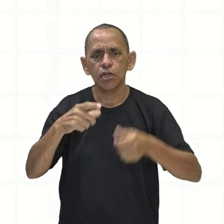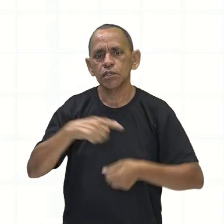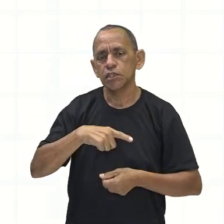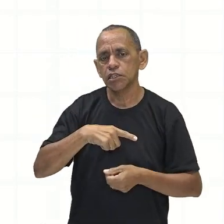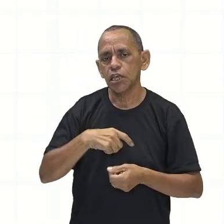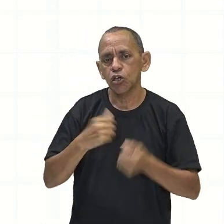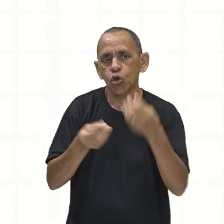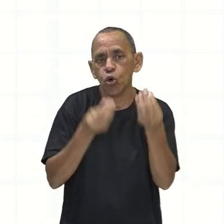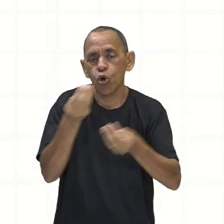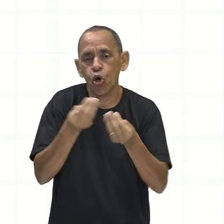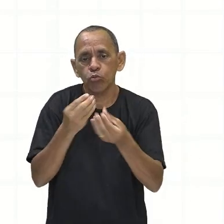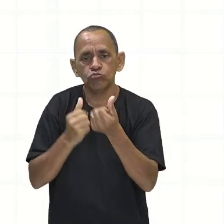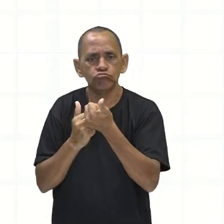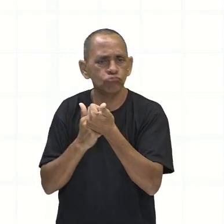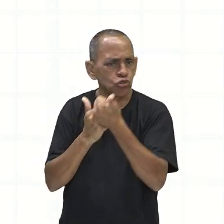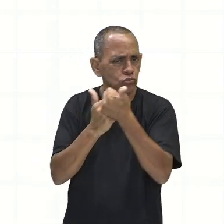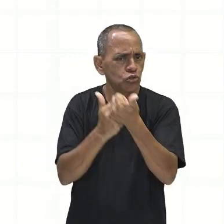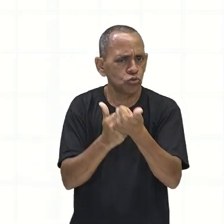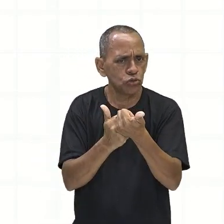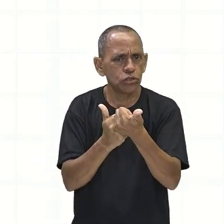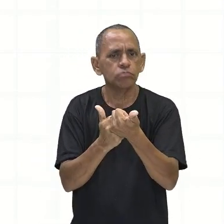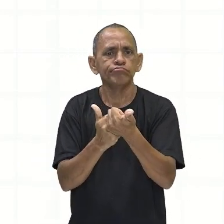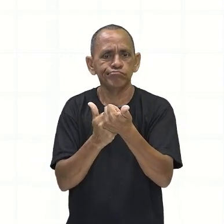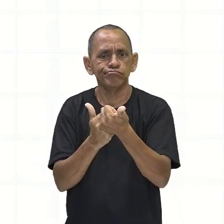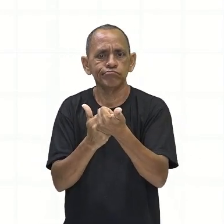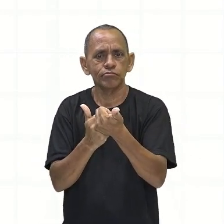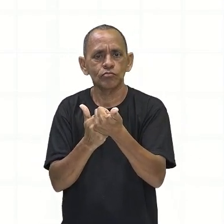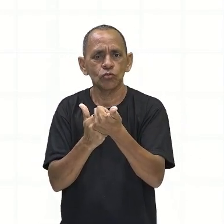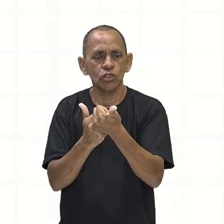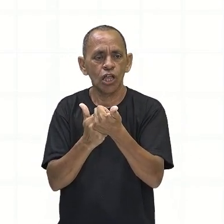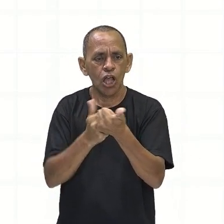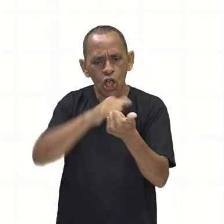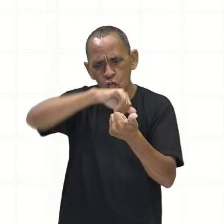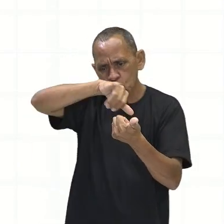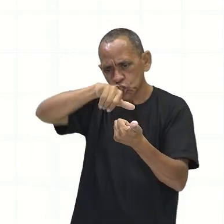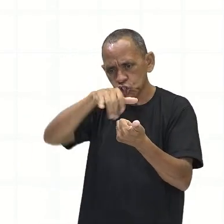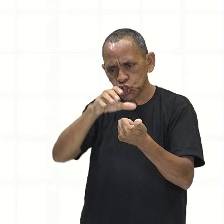Joana. Vamos substituir ela, olha só, já estou falando aqui